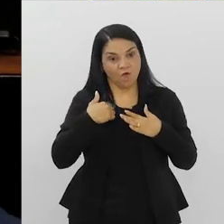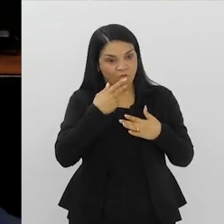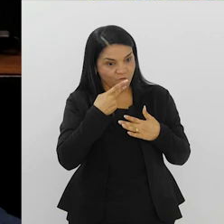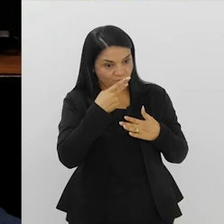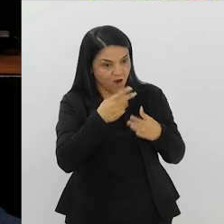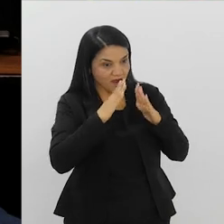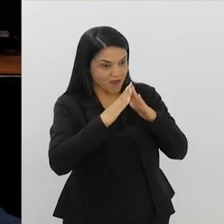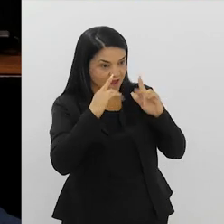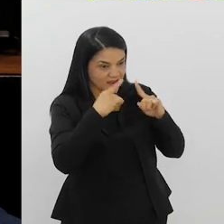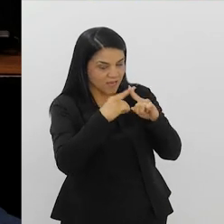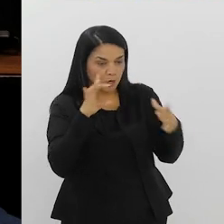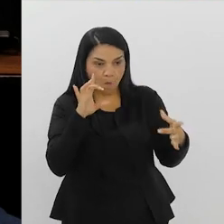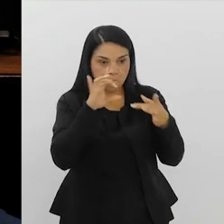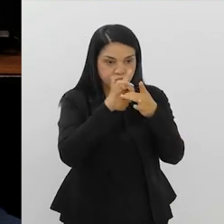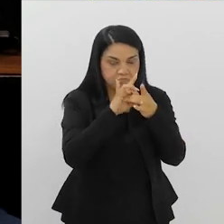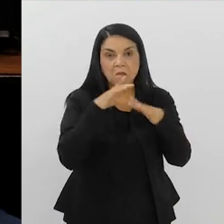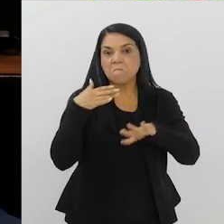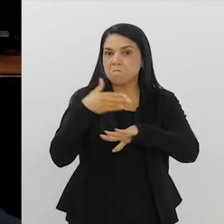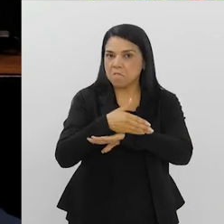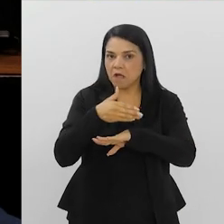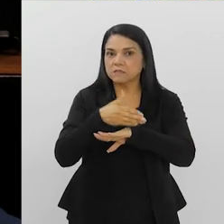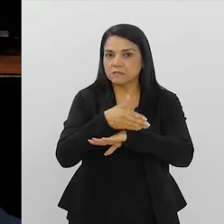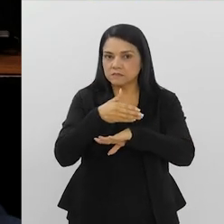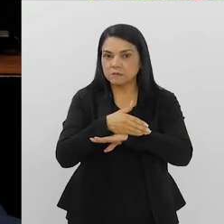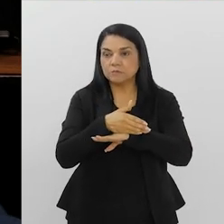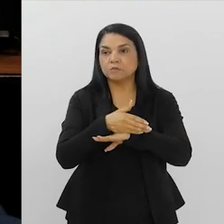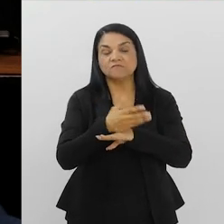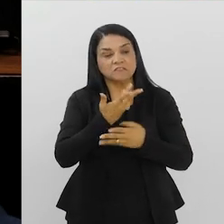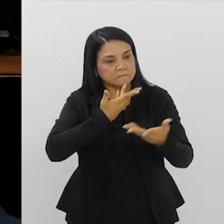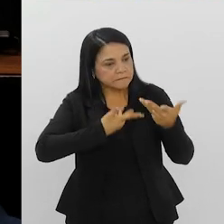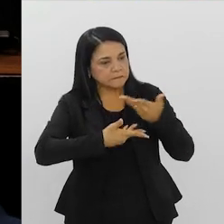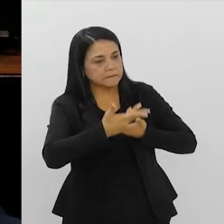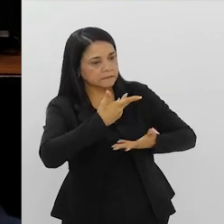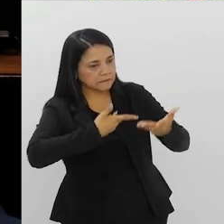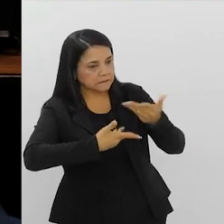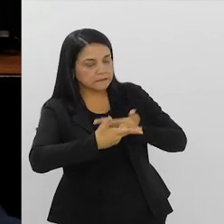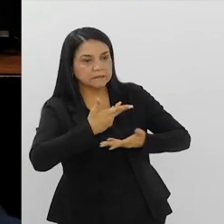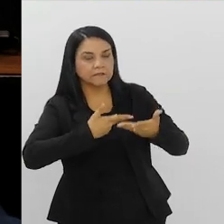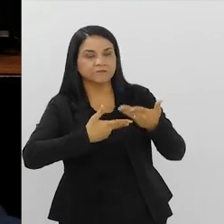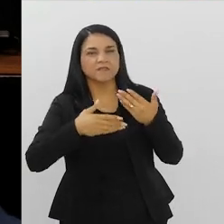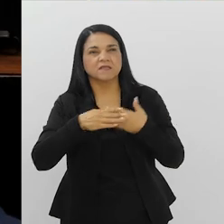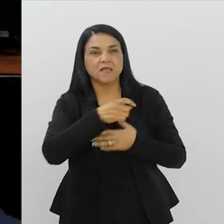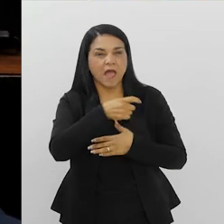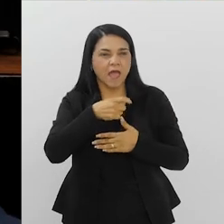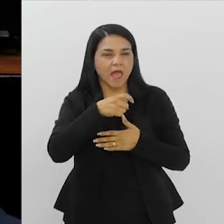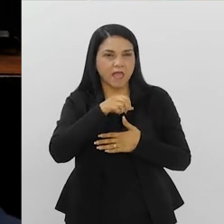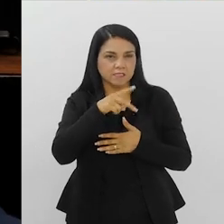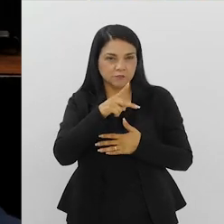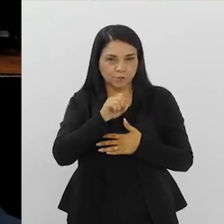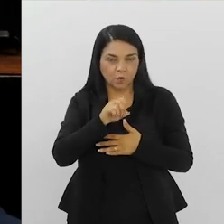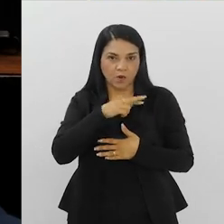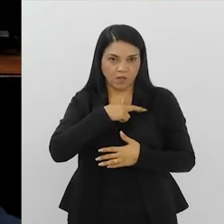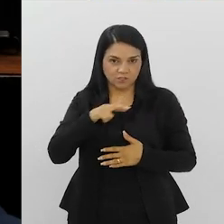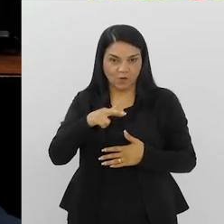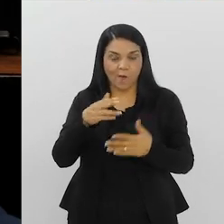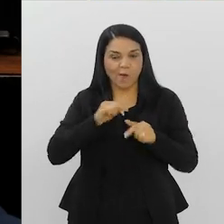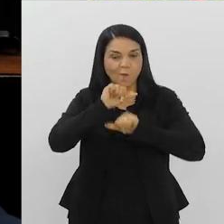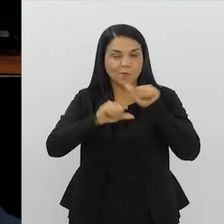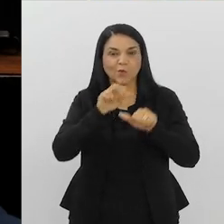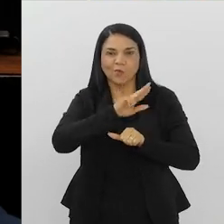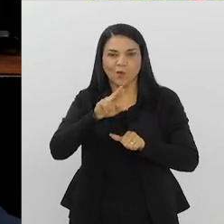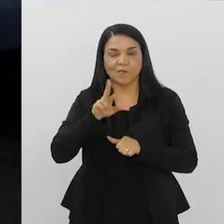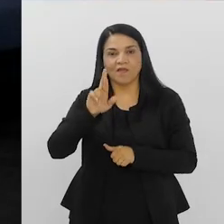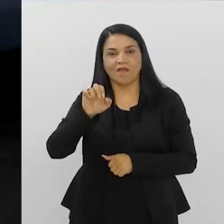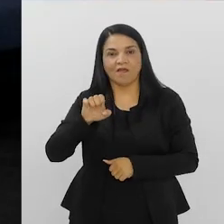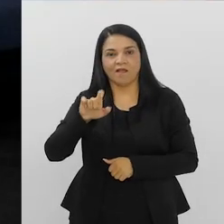então tenho também eu sei que ele tá num plano muito bom foi já temos uma uma ligação muito boa porque o aquele ele foi meu mentor muito leg